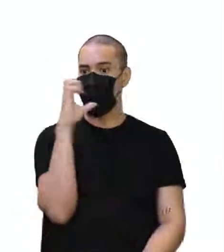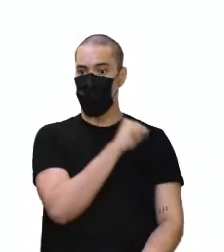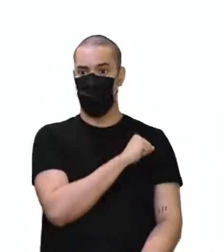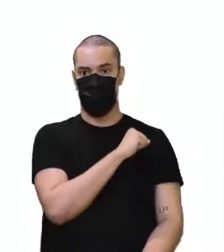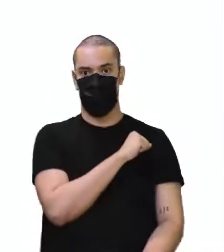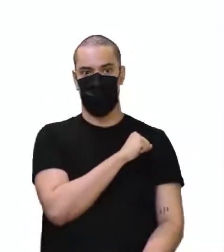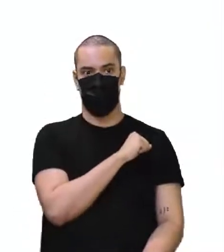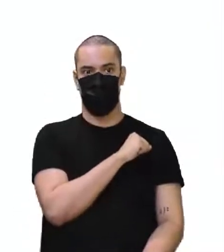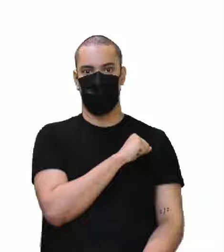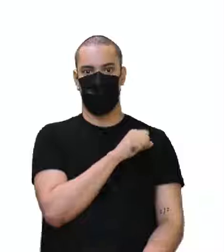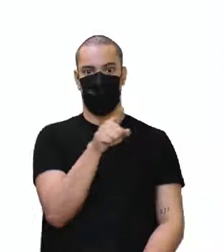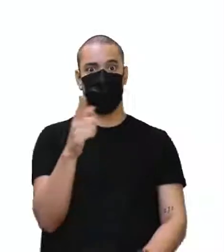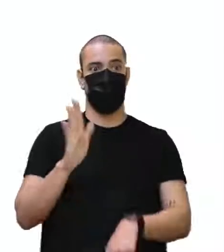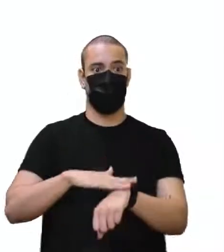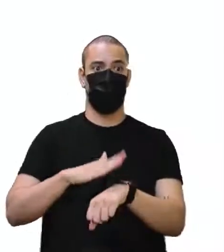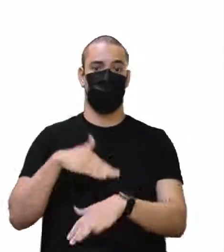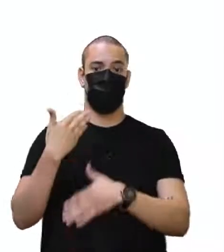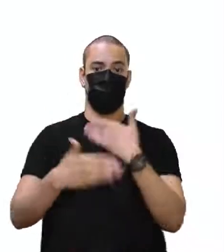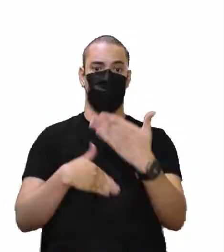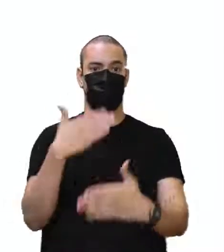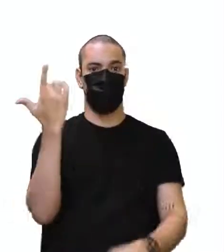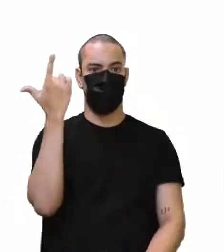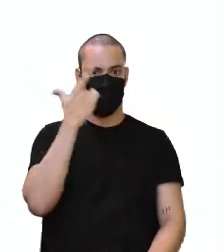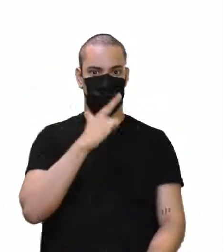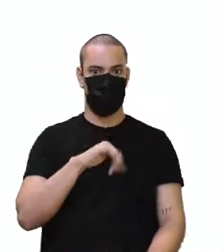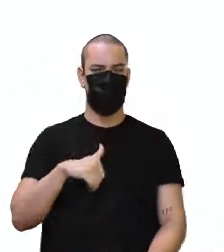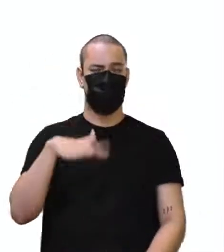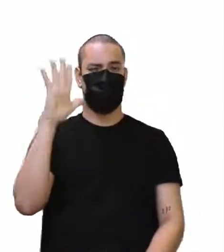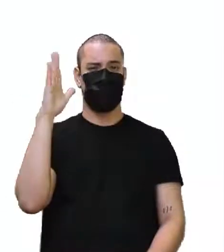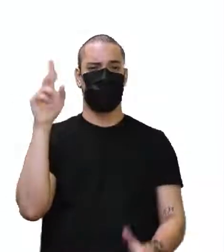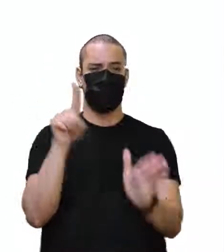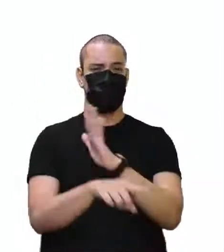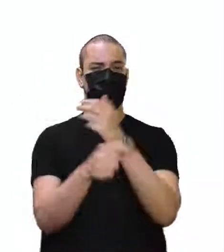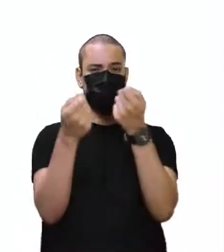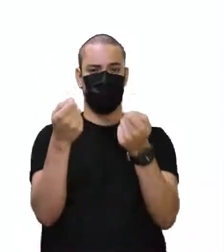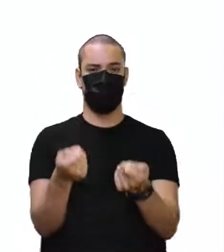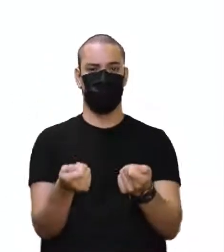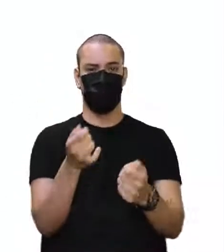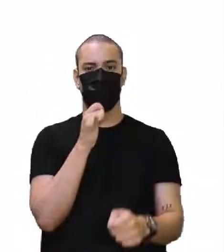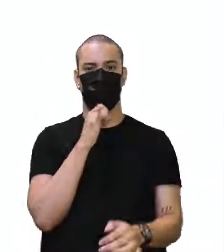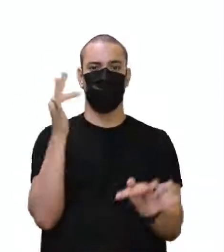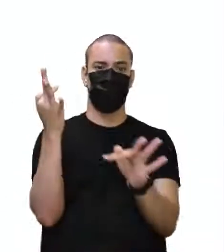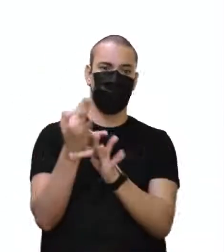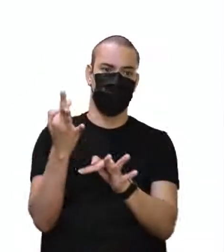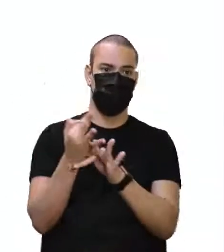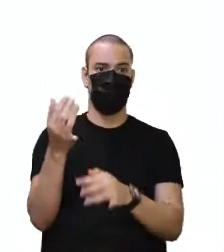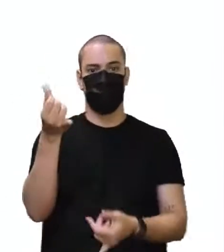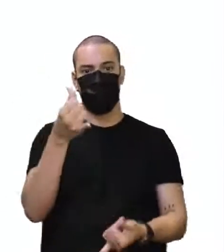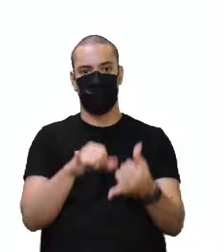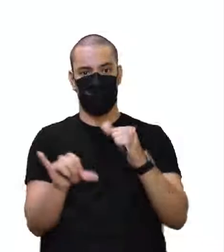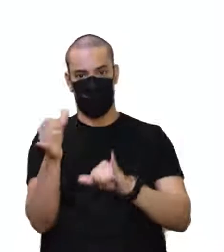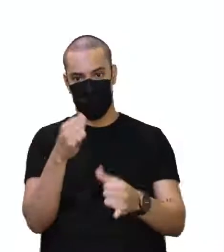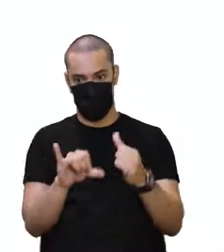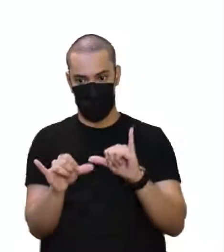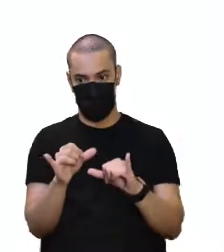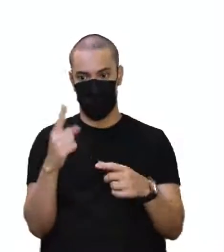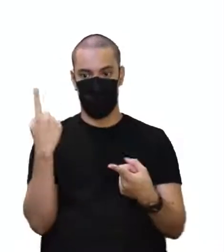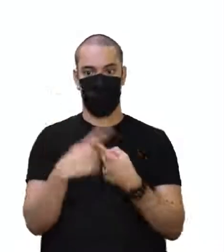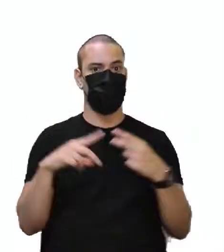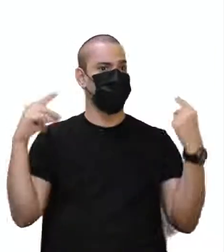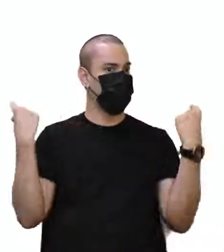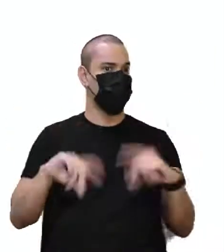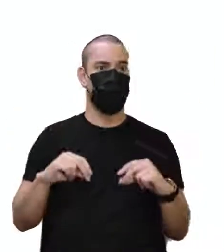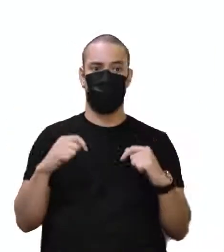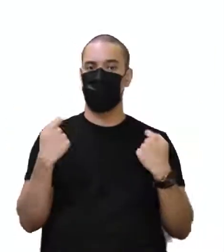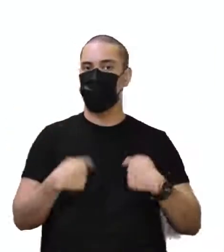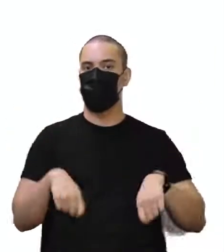acelerada, aí você ganha tempo, né, para pegar aquelas mais pesadas. Por exemplo, física, química, né, prof? Que aí o negócio, o